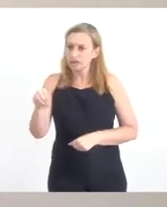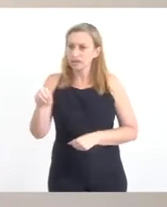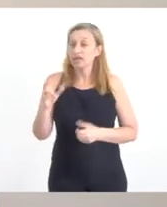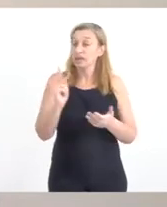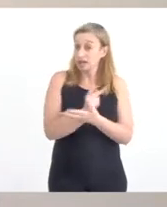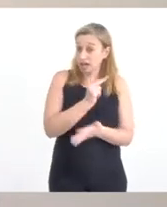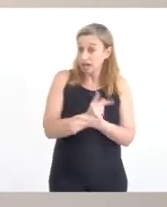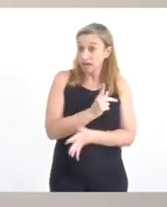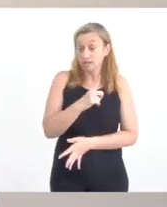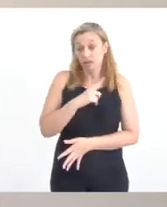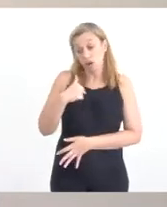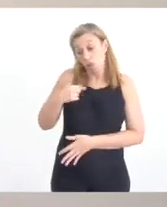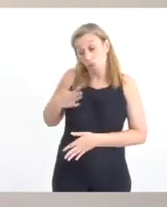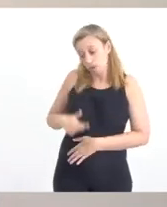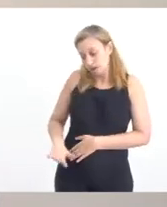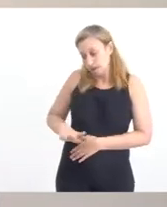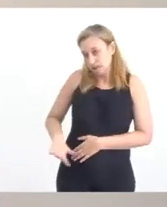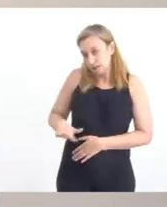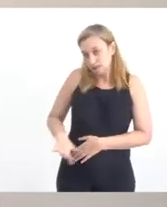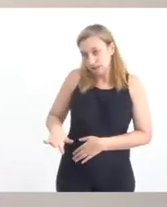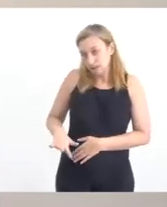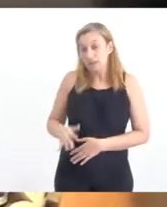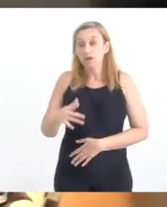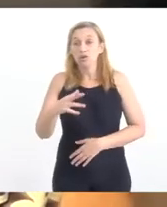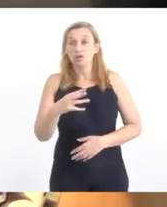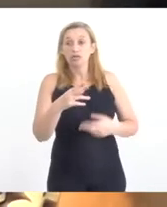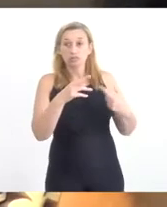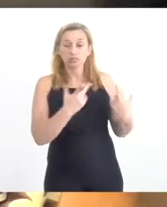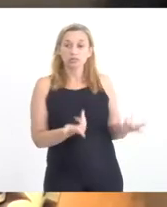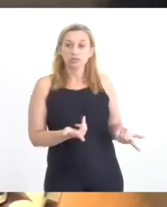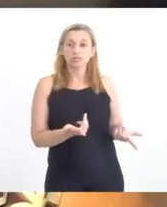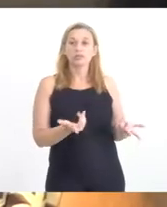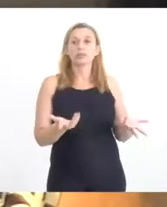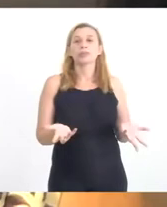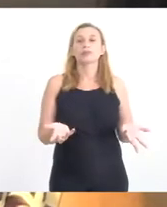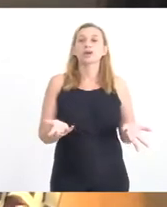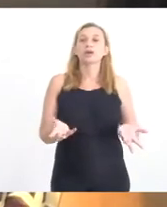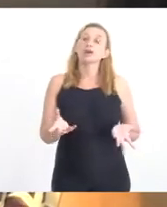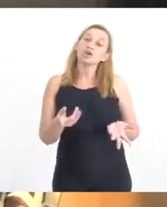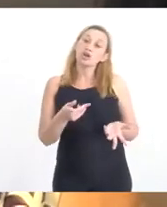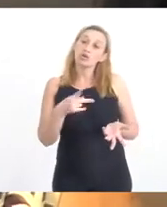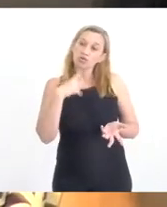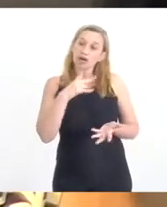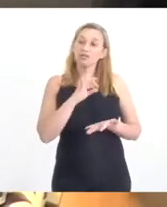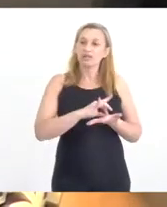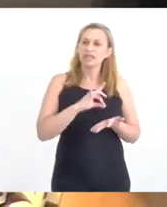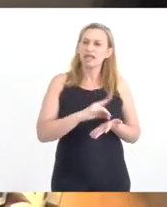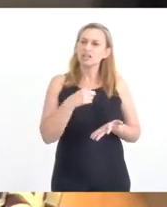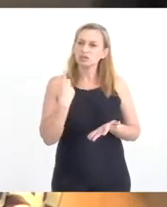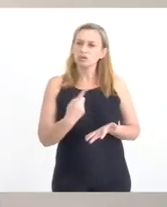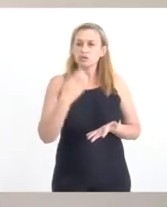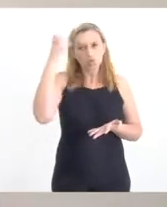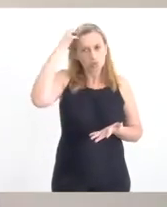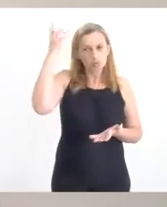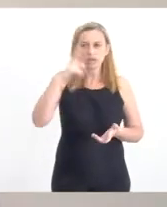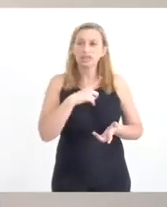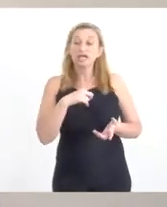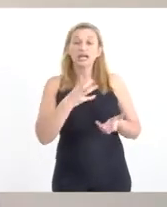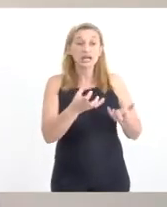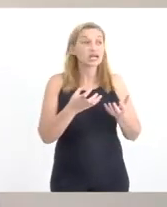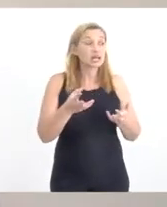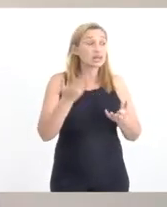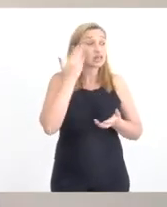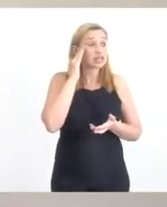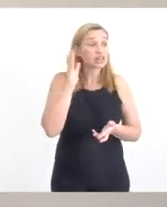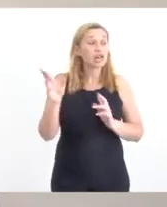eu era uma criança ainda mas eu acho que morreu Da minha categoria A gente cometer um erro a gente quis entender